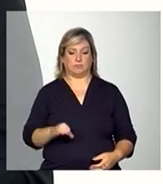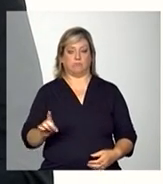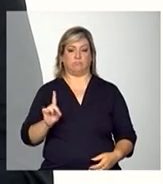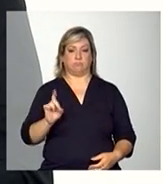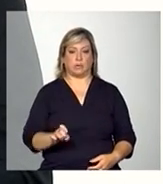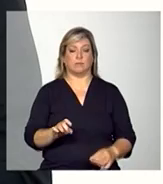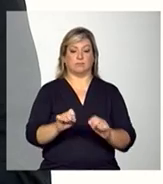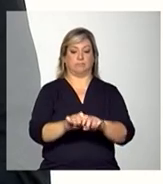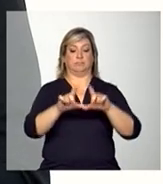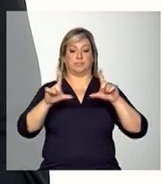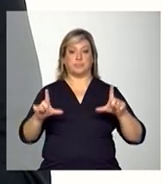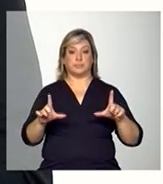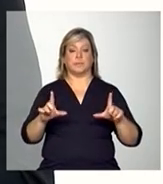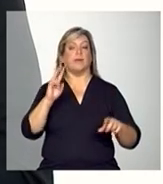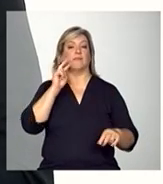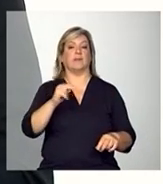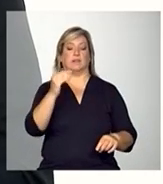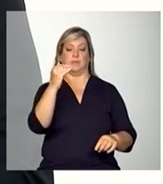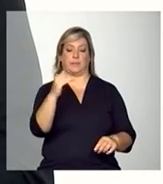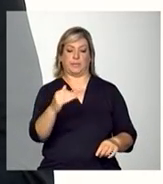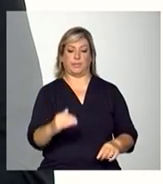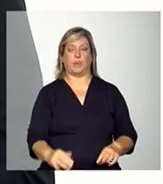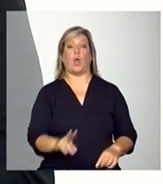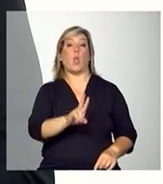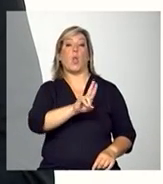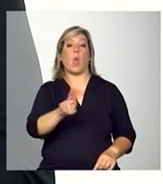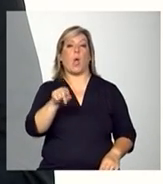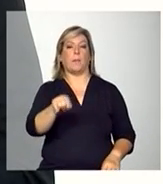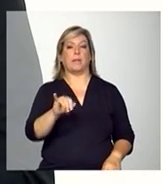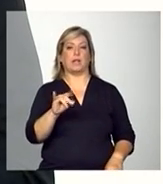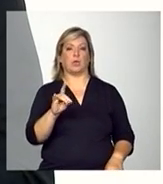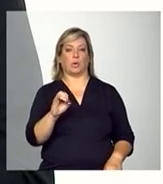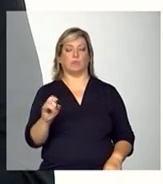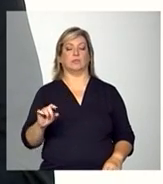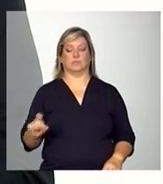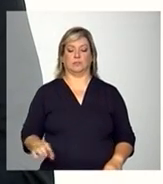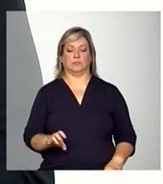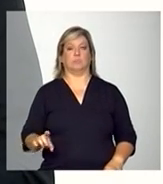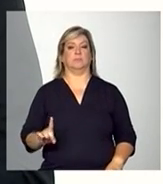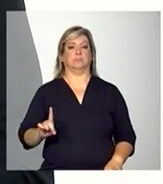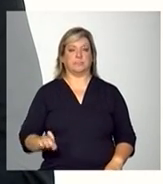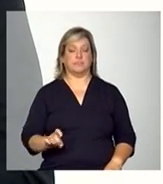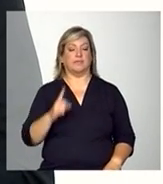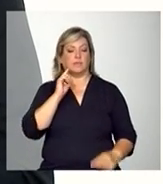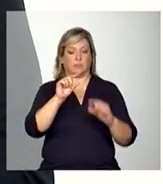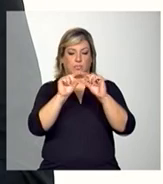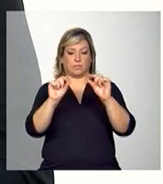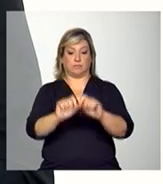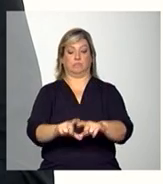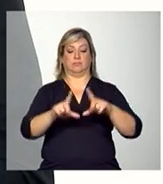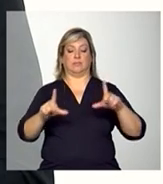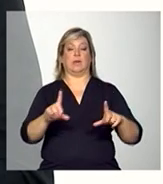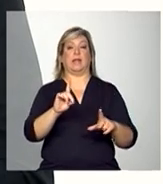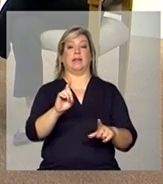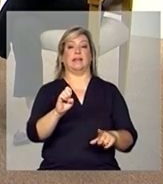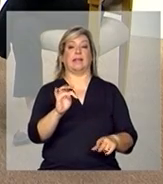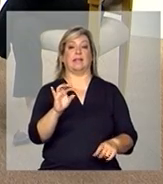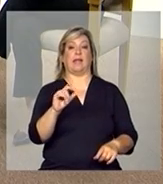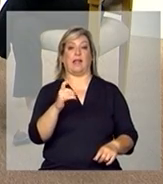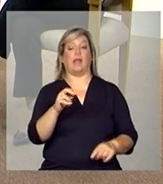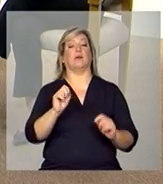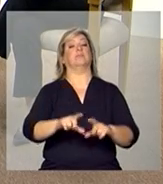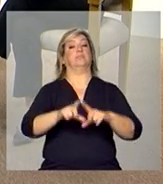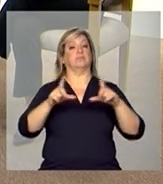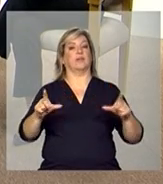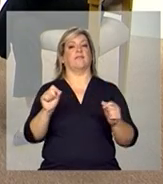quando buscar pelo niis ele vai listar vai dar o nome do Idoso clicar na opção detalhar e clicar na opção gerar Carteira